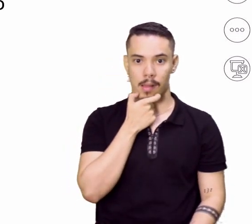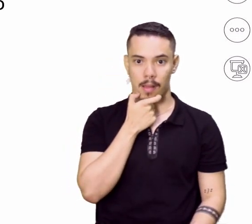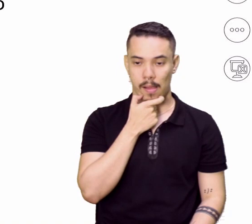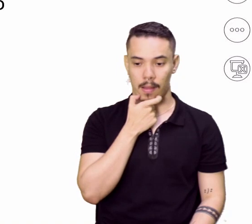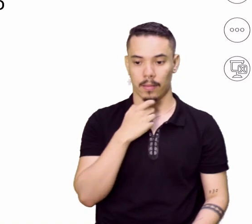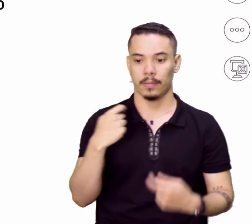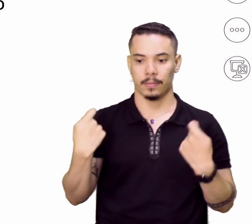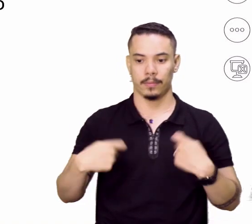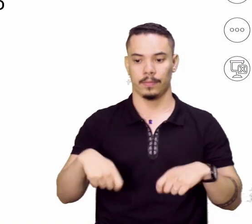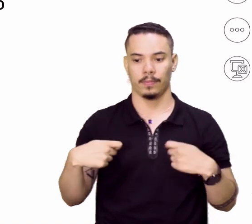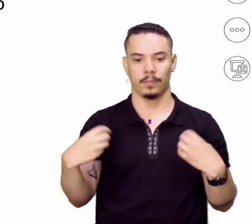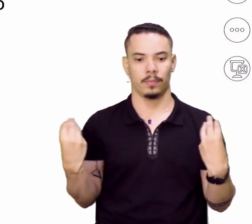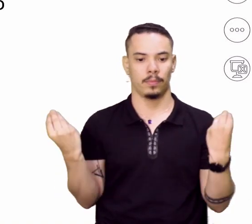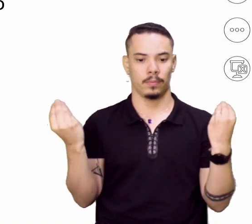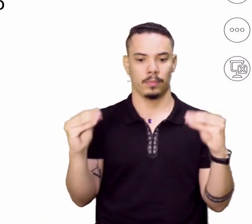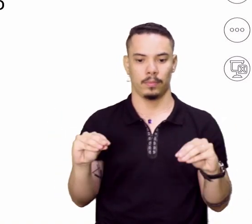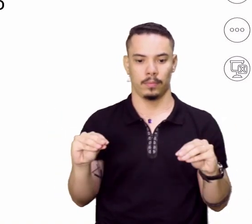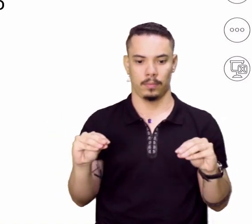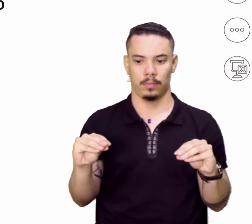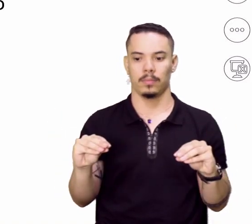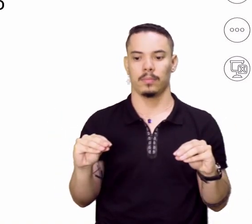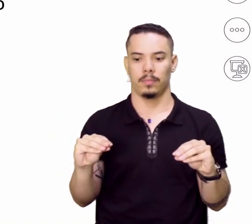né, esse